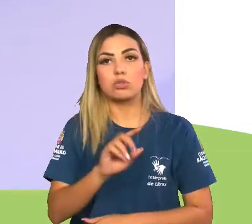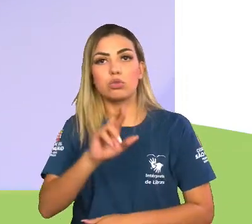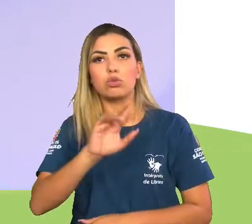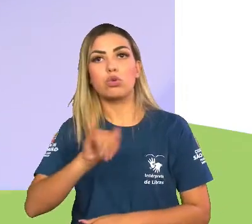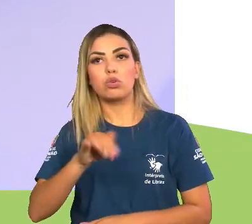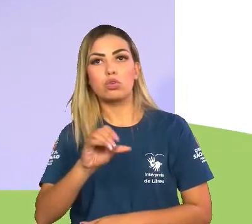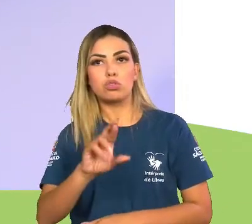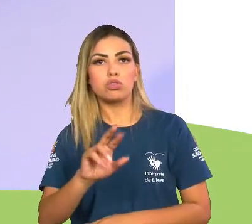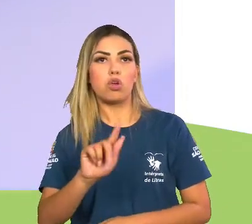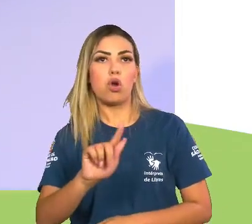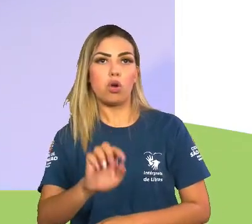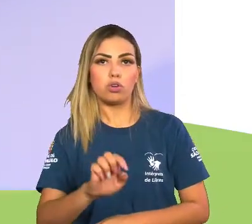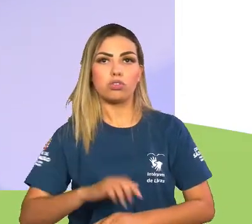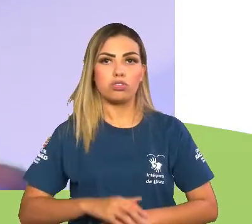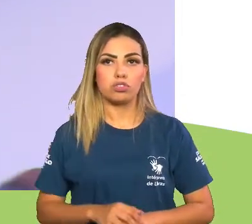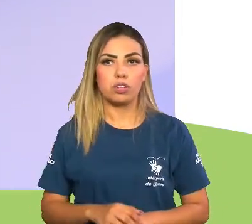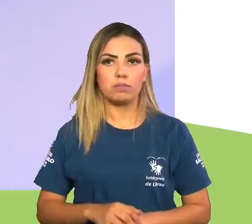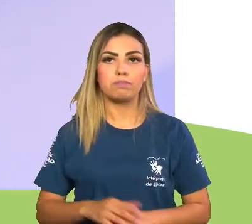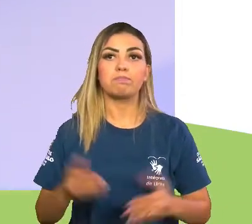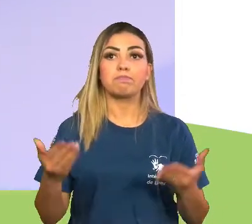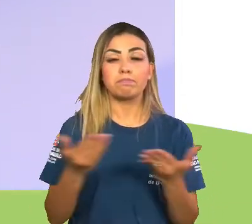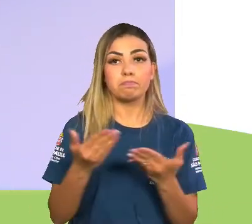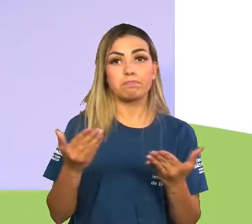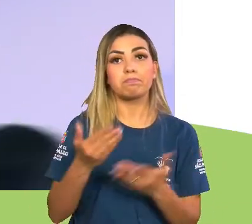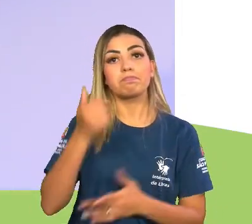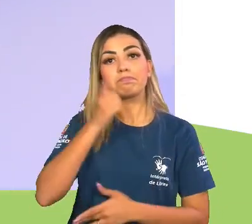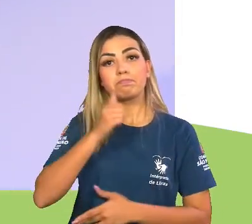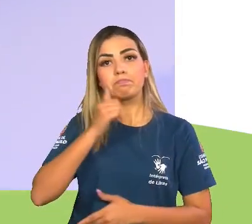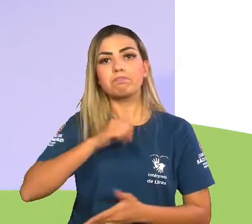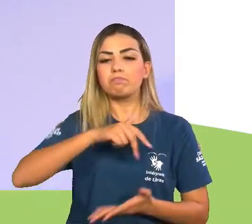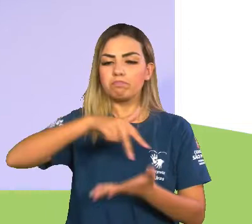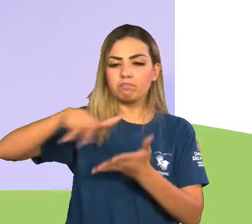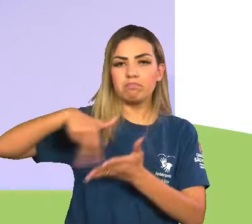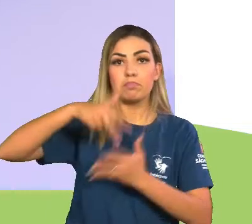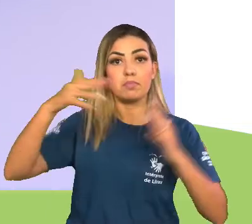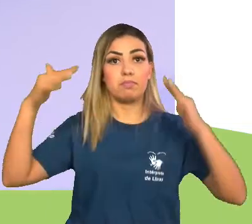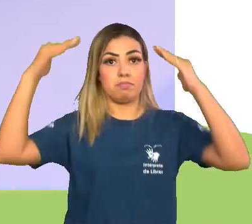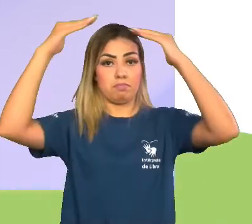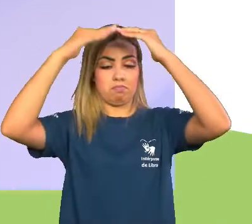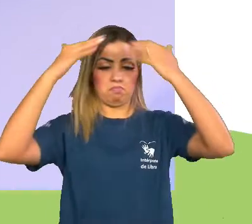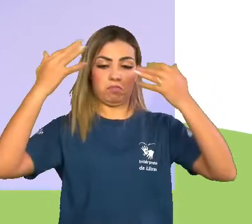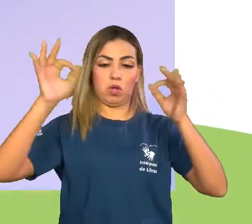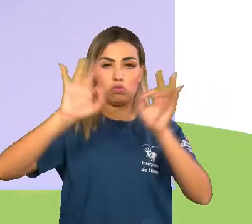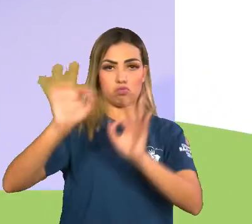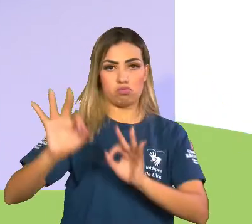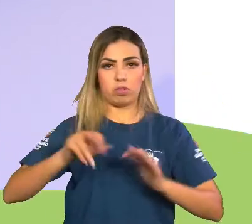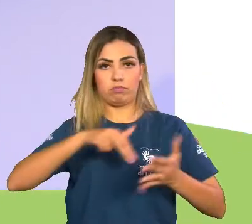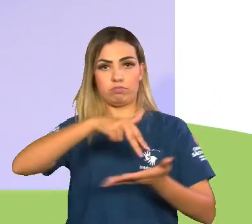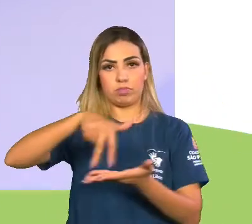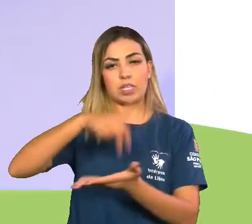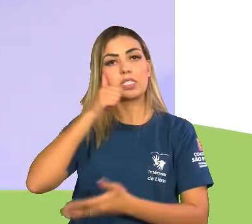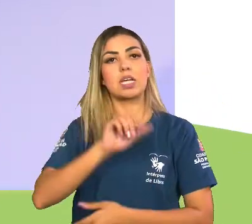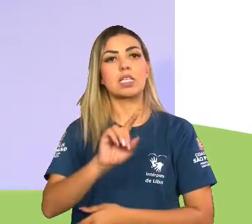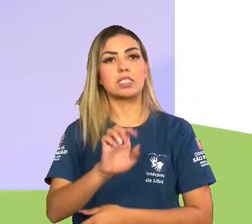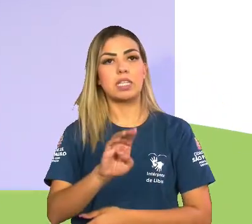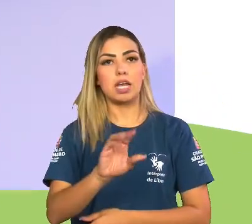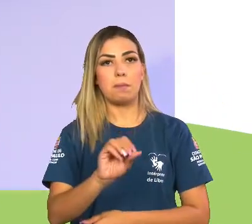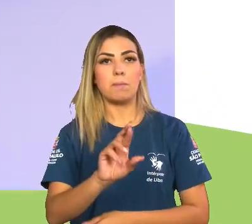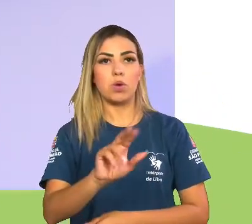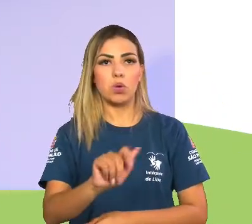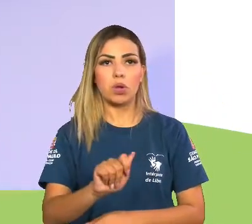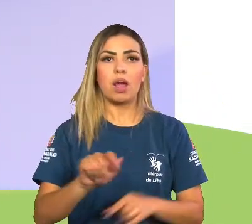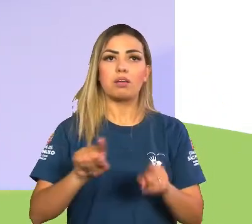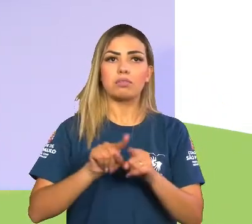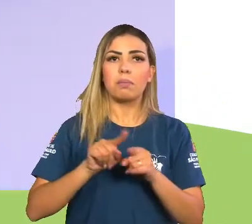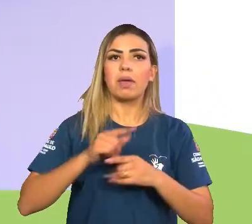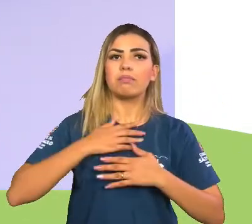Venâncio. A bailarina e coreógrafa, a Débora Kolker. E nossos